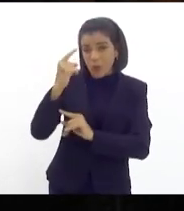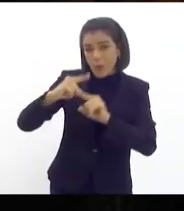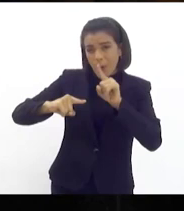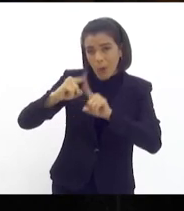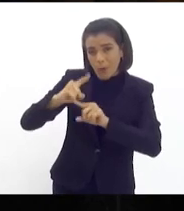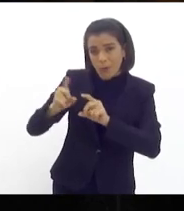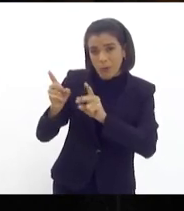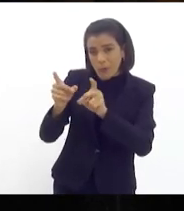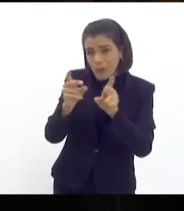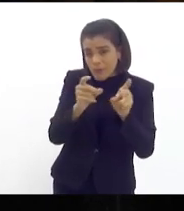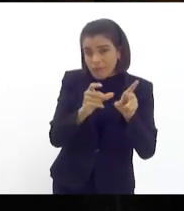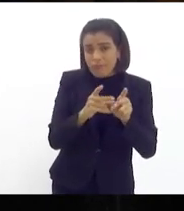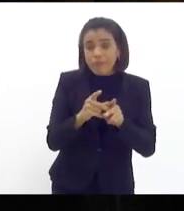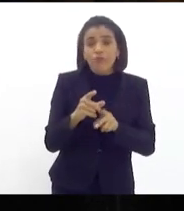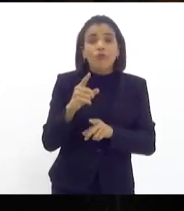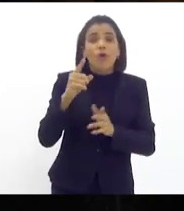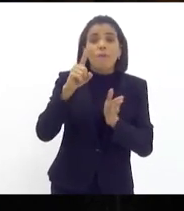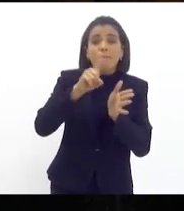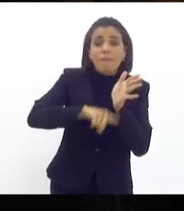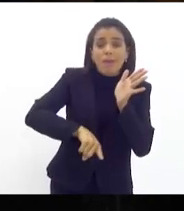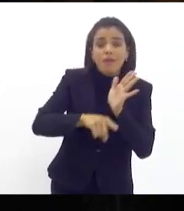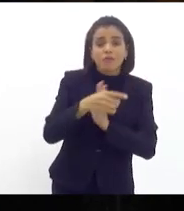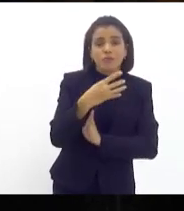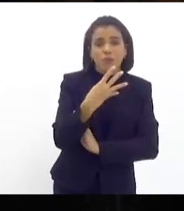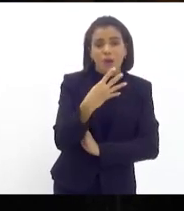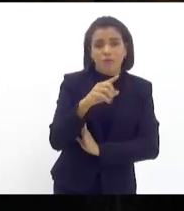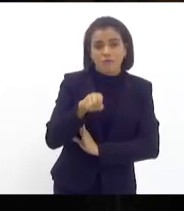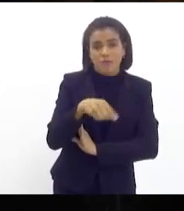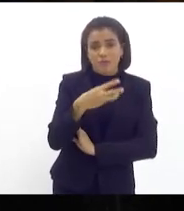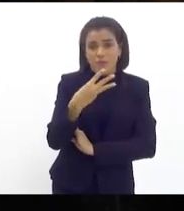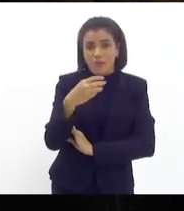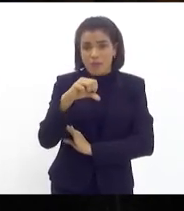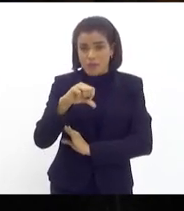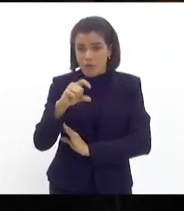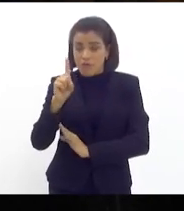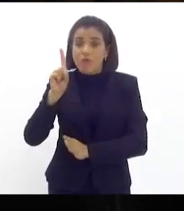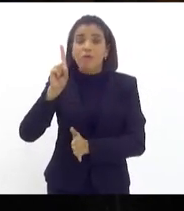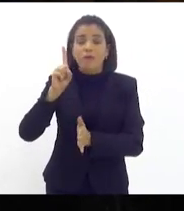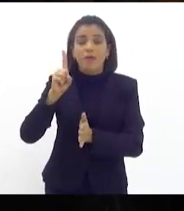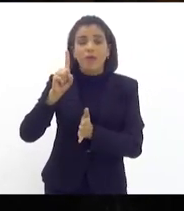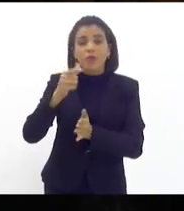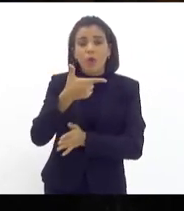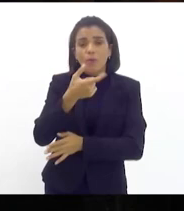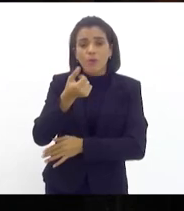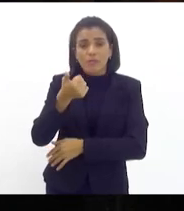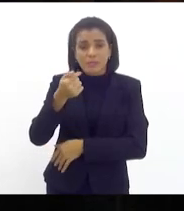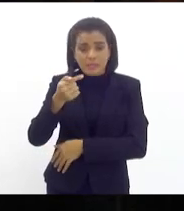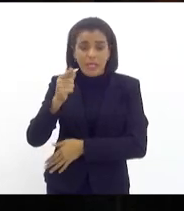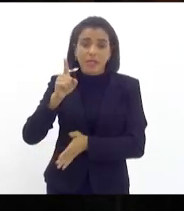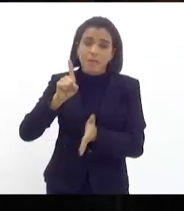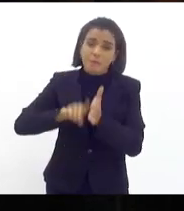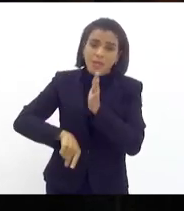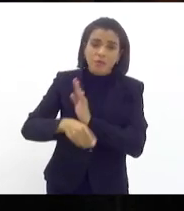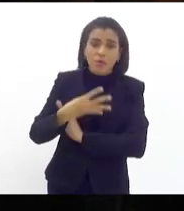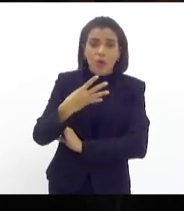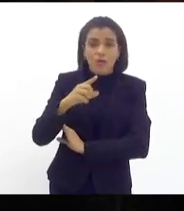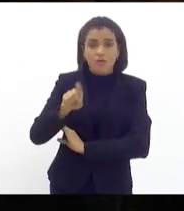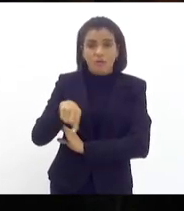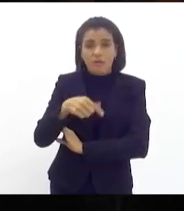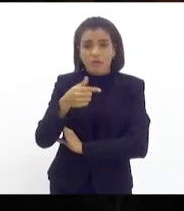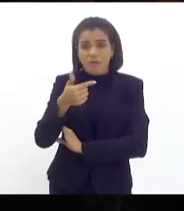menos 4:39 em 17 menos 1,58 em